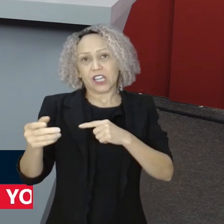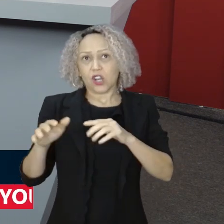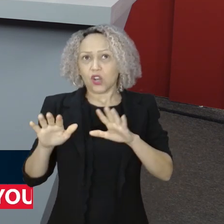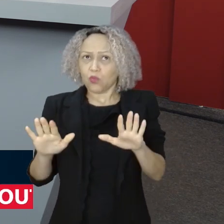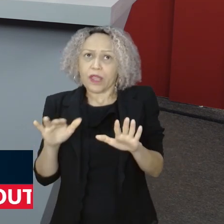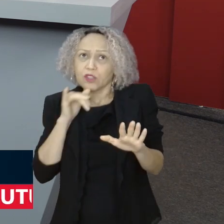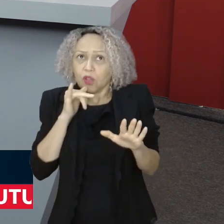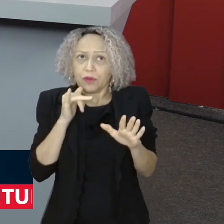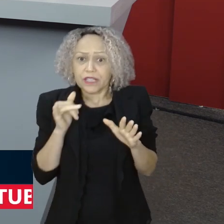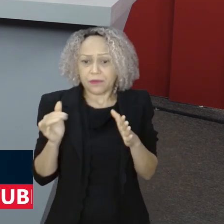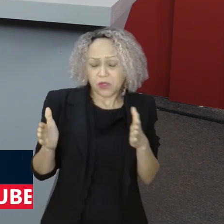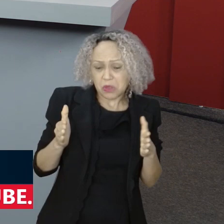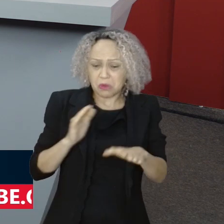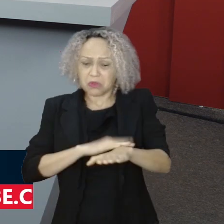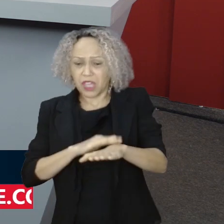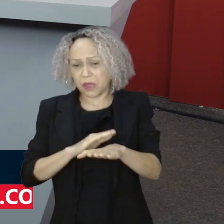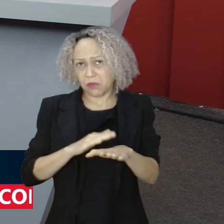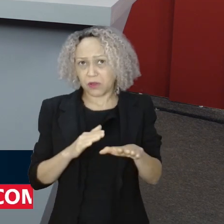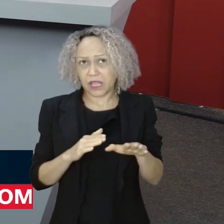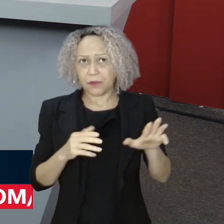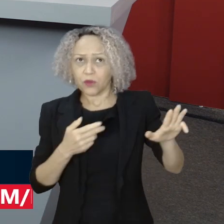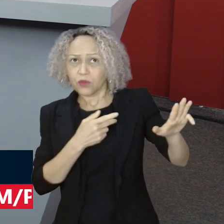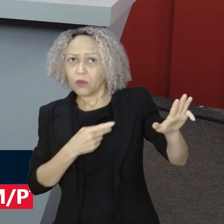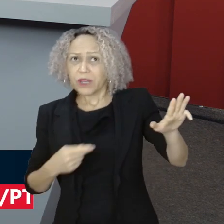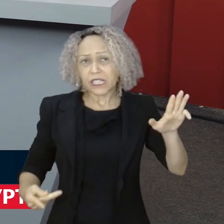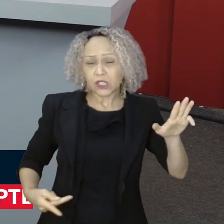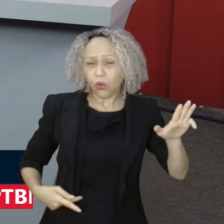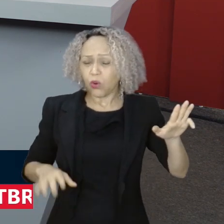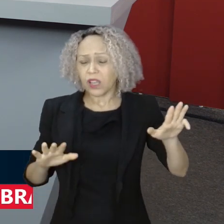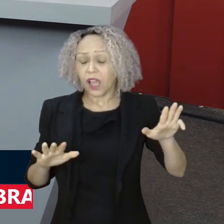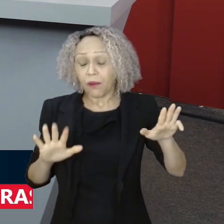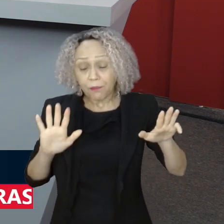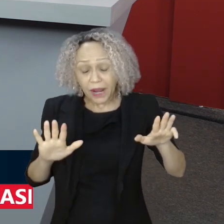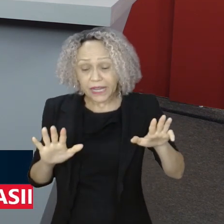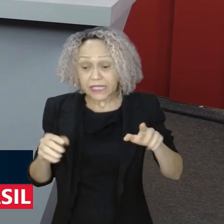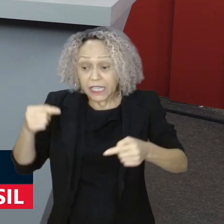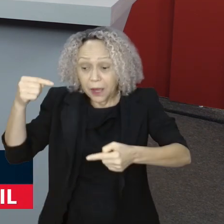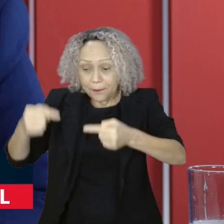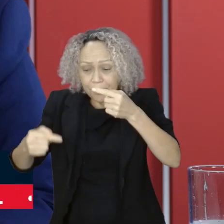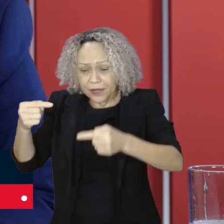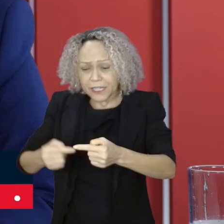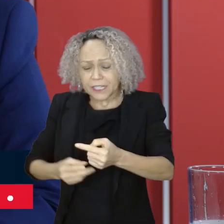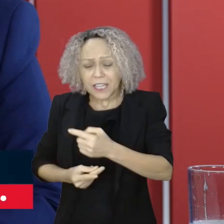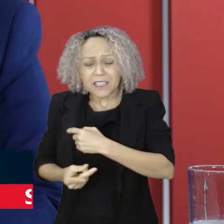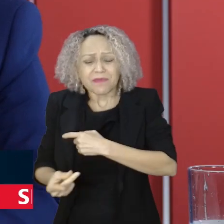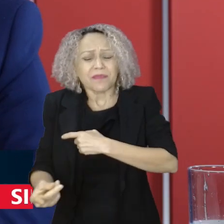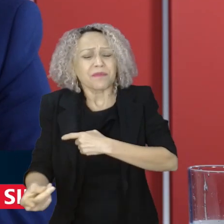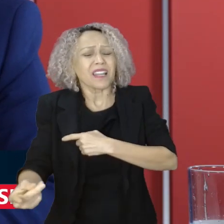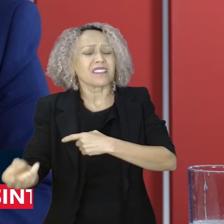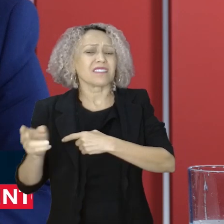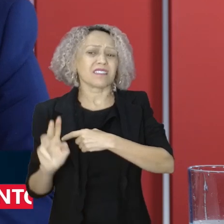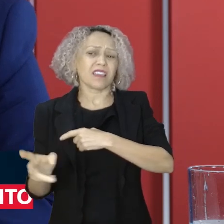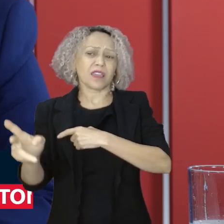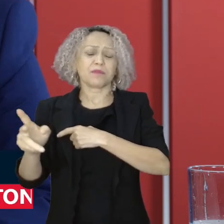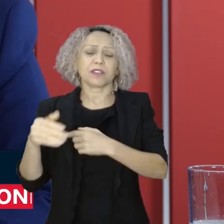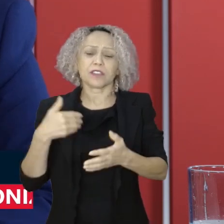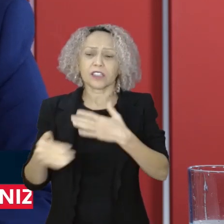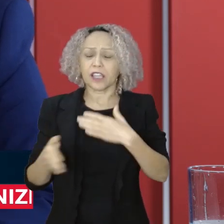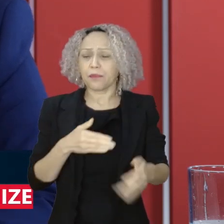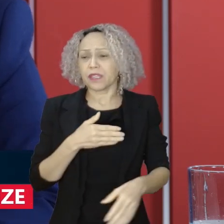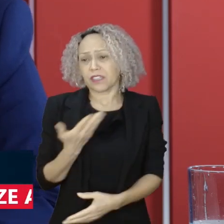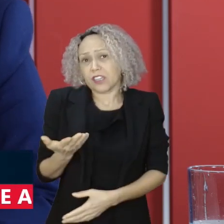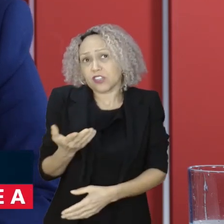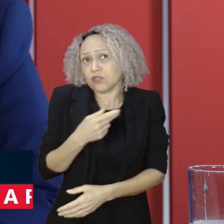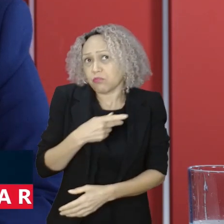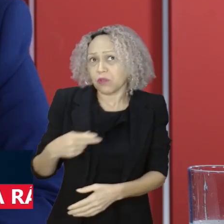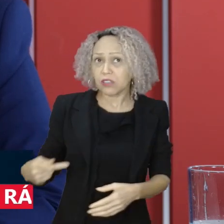de governo, mas que as pessoas possam ter acesso à cultura de maneira permanente. Então, uma das metas que nós estamos trabalhando,